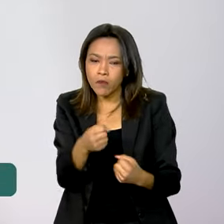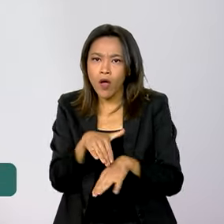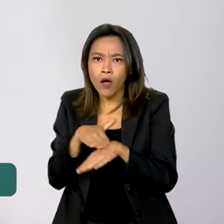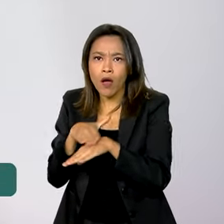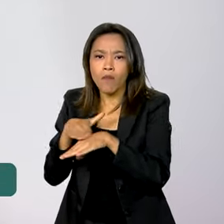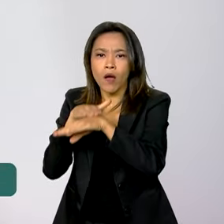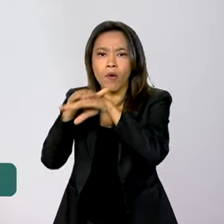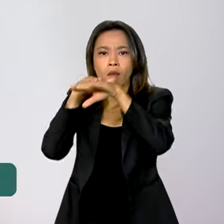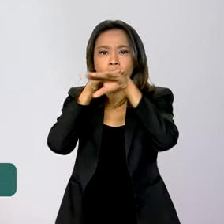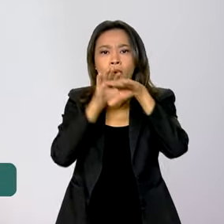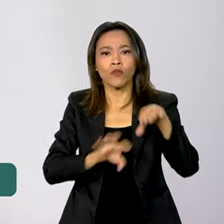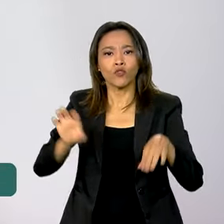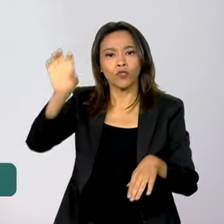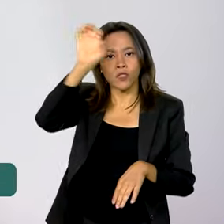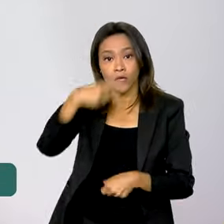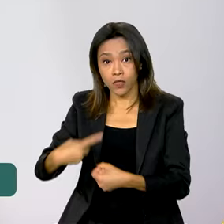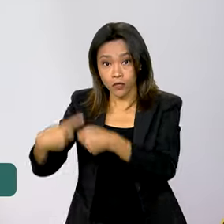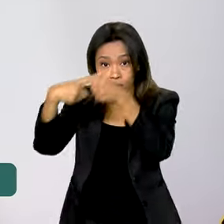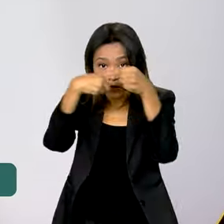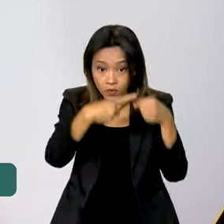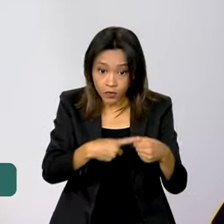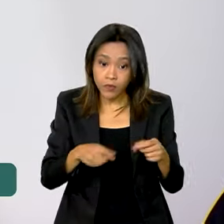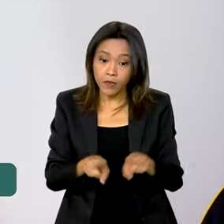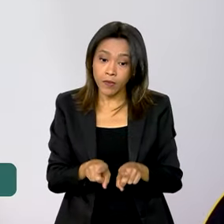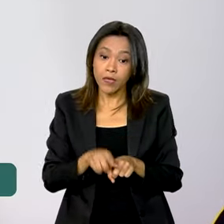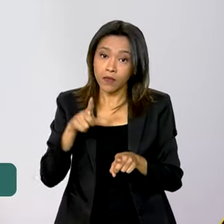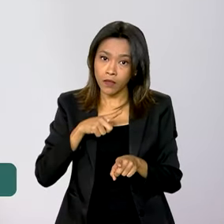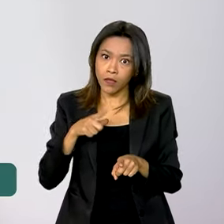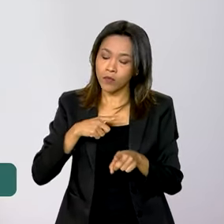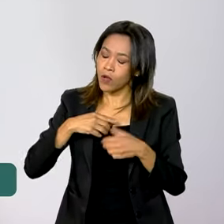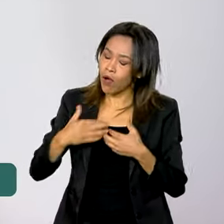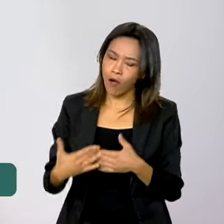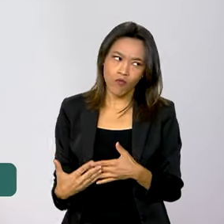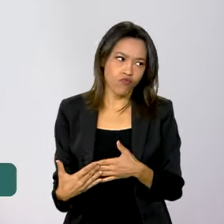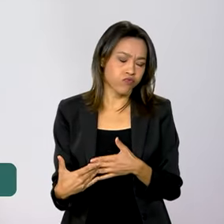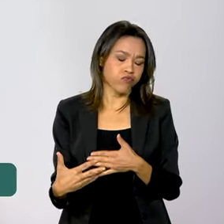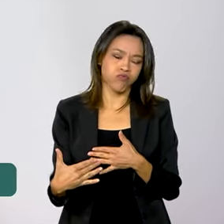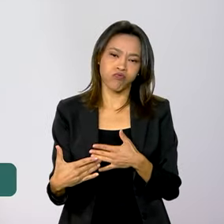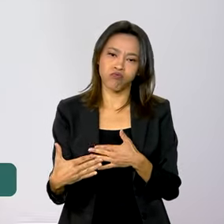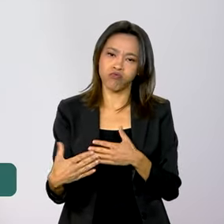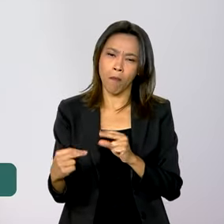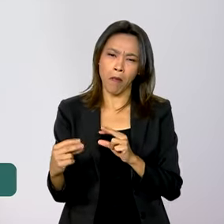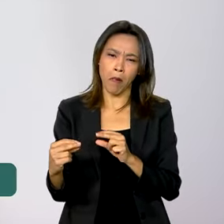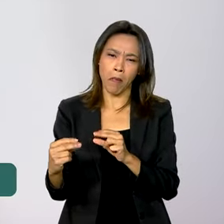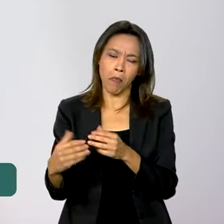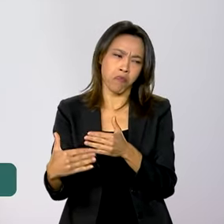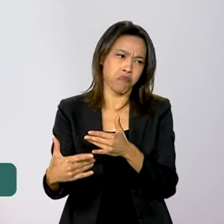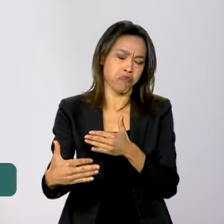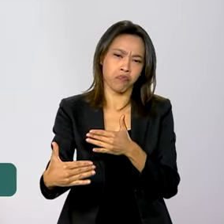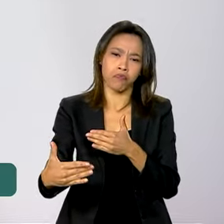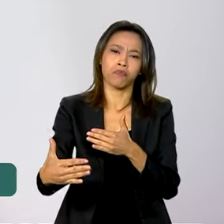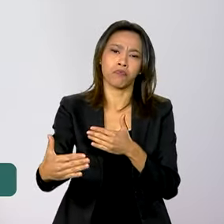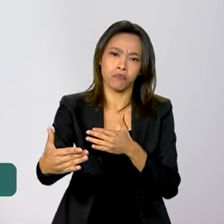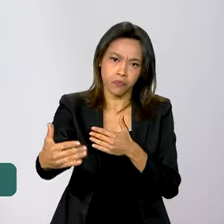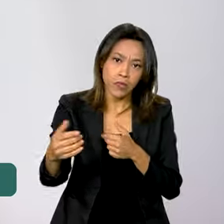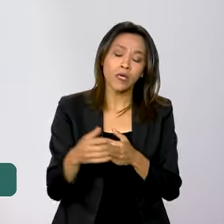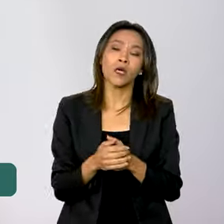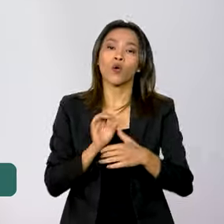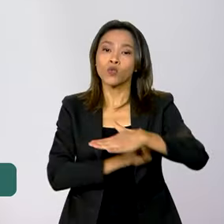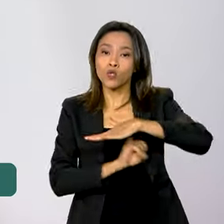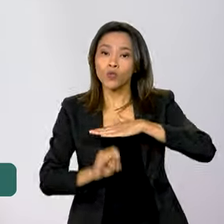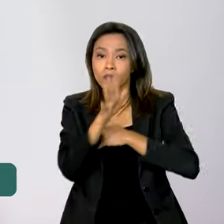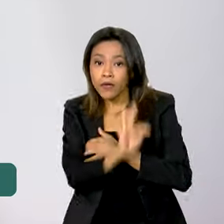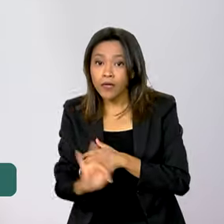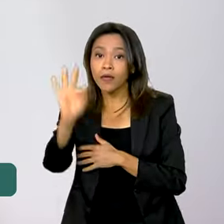estados e municípios. E nós temos um grande caminho pela frente, de reconstruir os orçamentos das universidades, dos institutos federais,